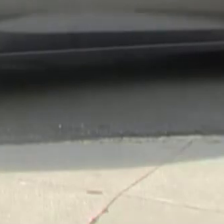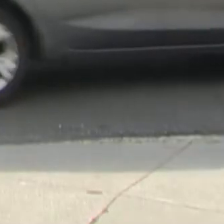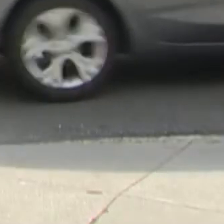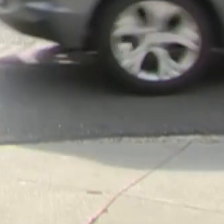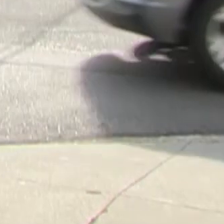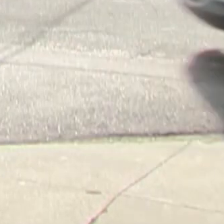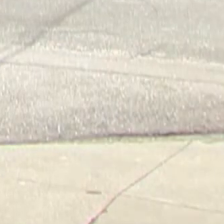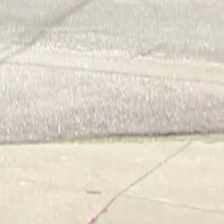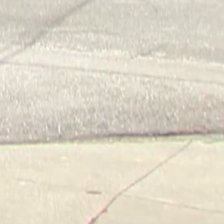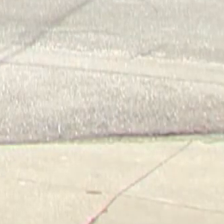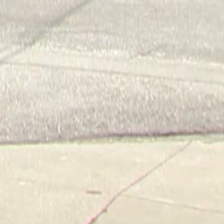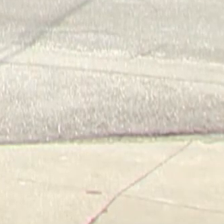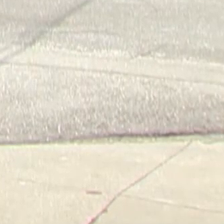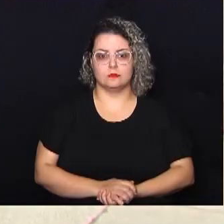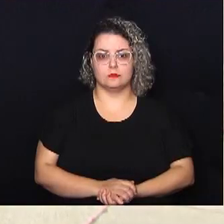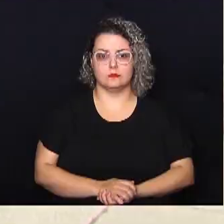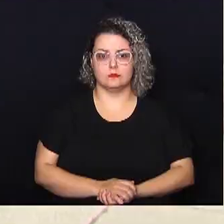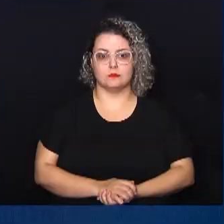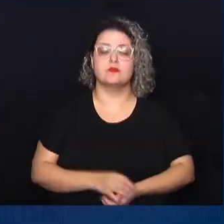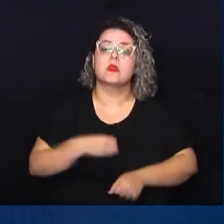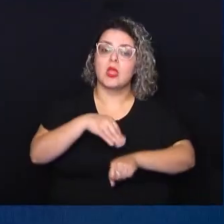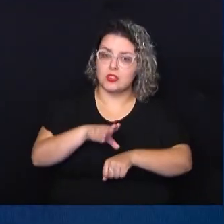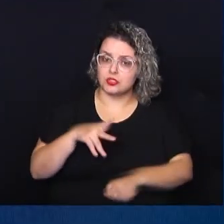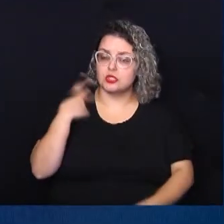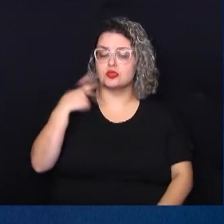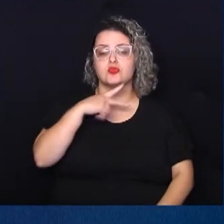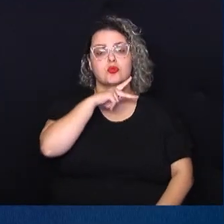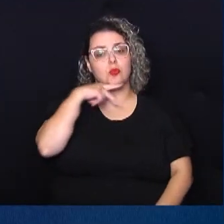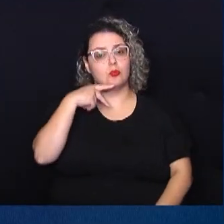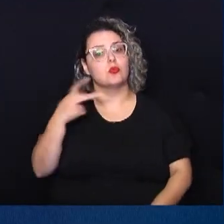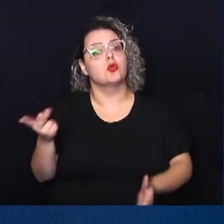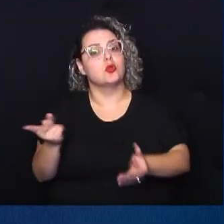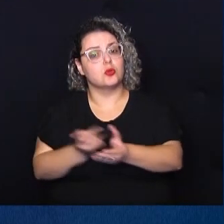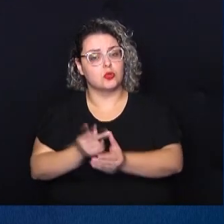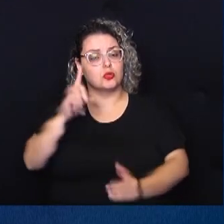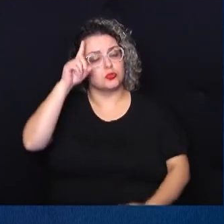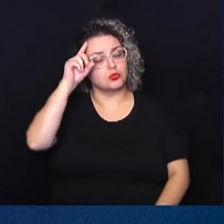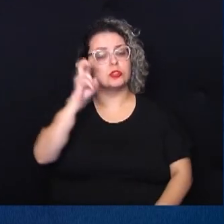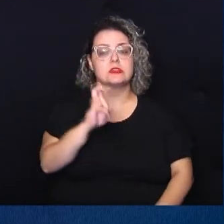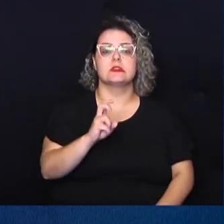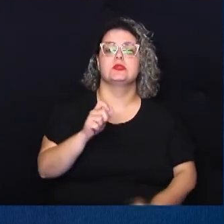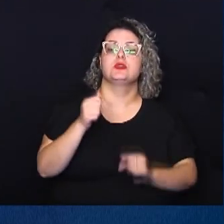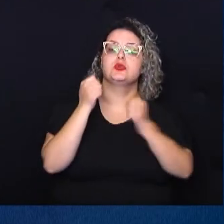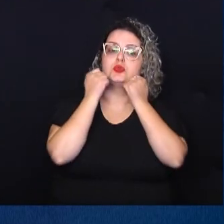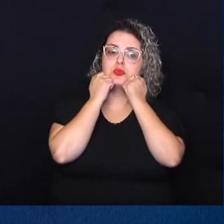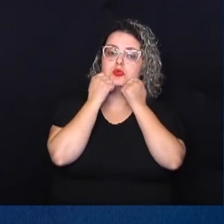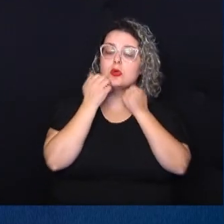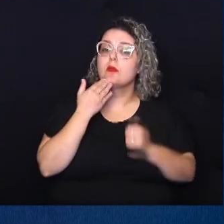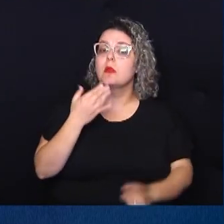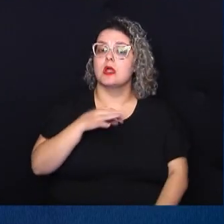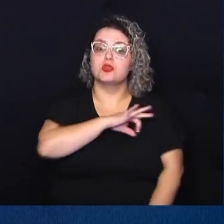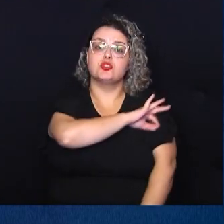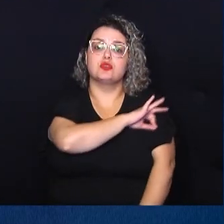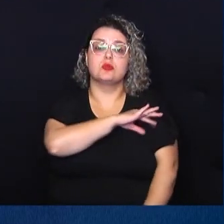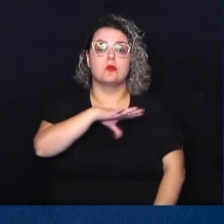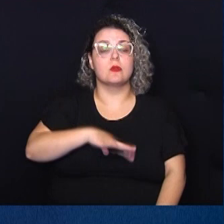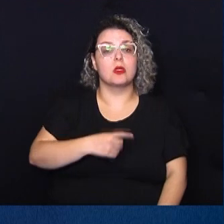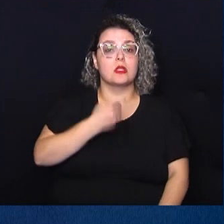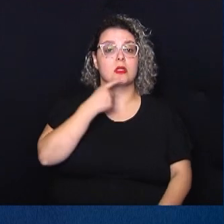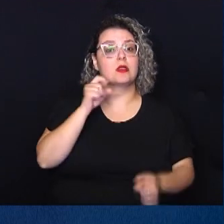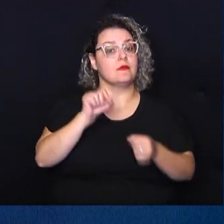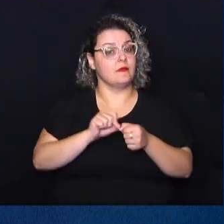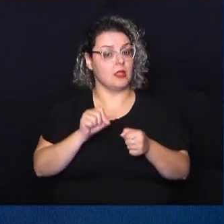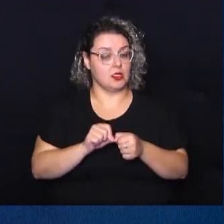A indicação do vereador Hermínio Monteiro, protocolada no dia 5 de julho, pede à Prefeitura Municipal que realize